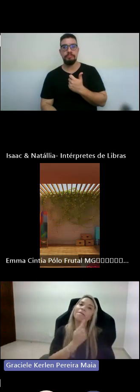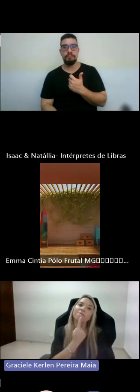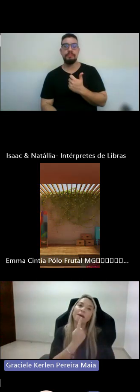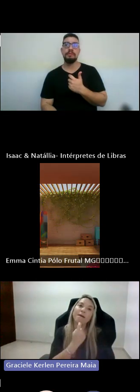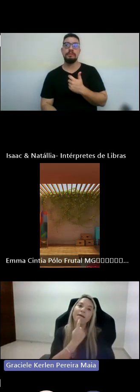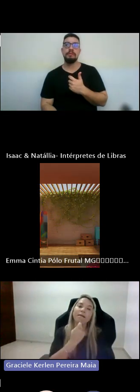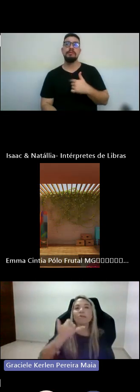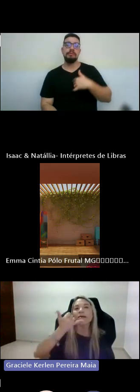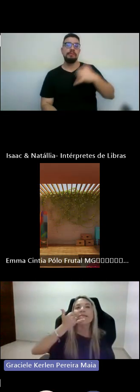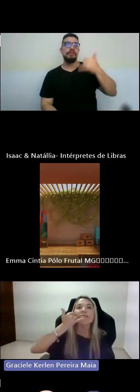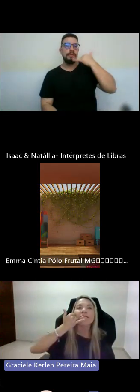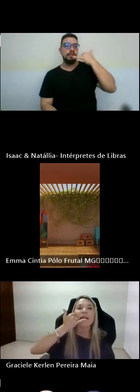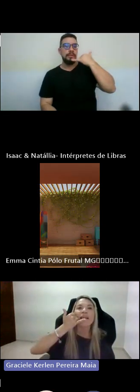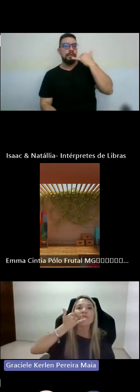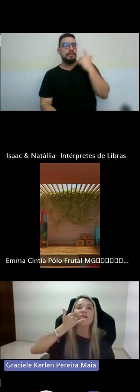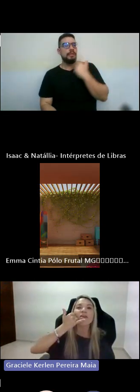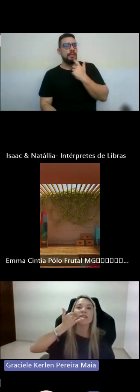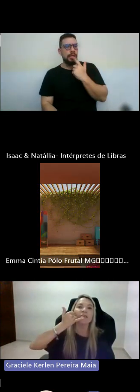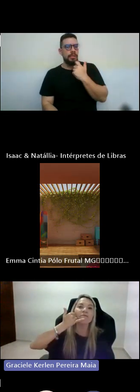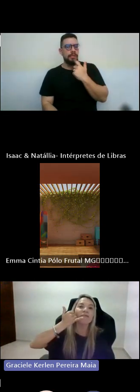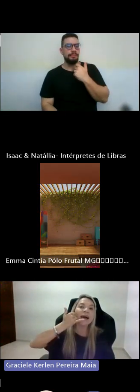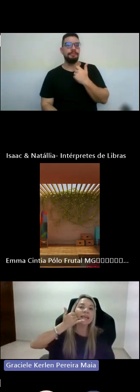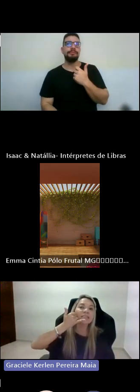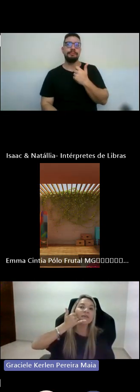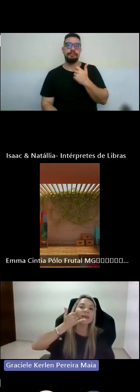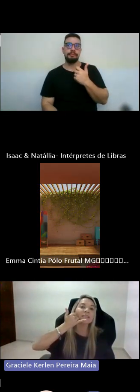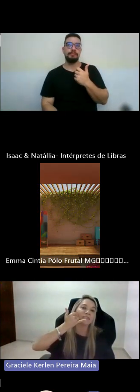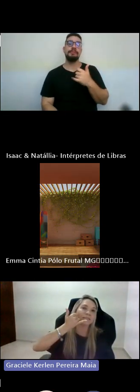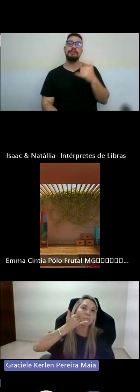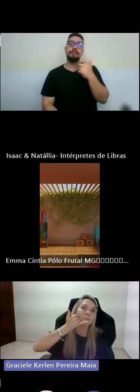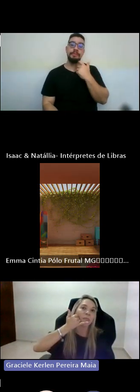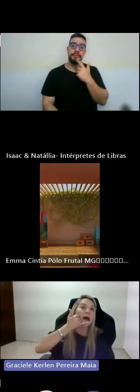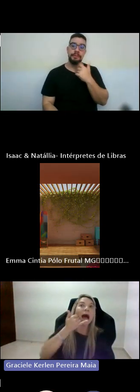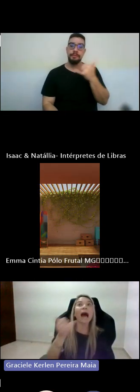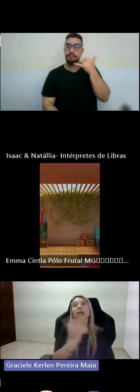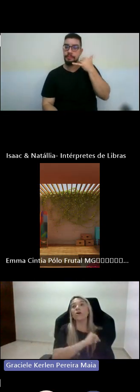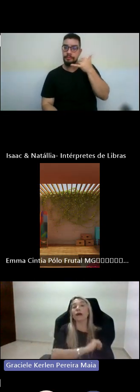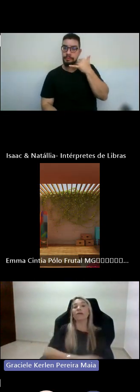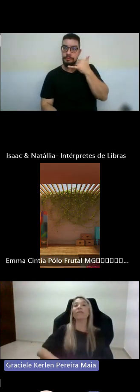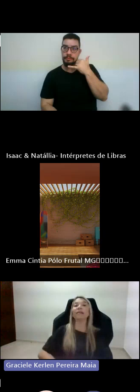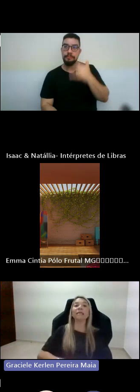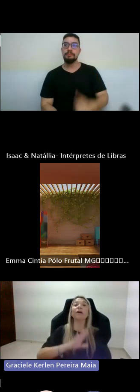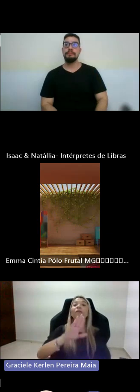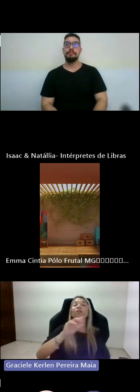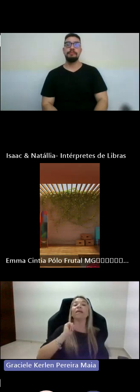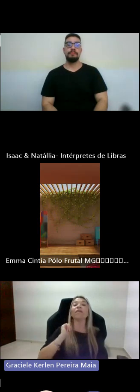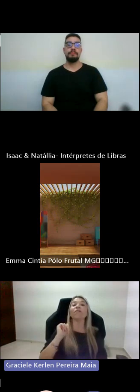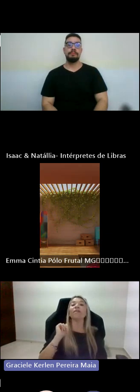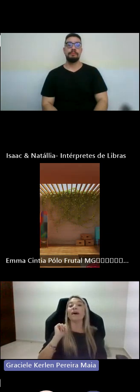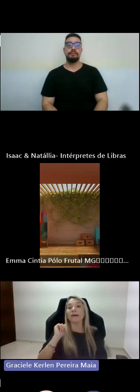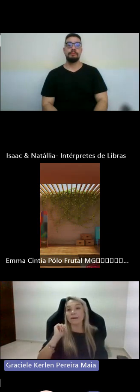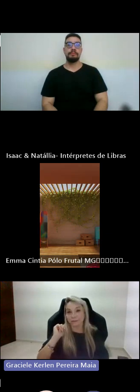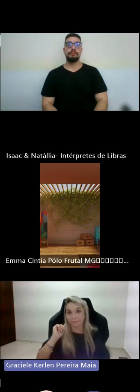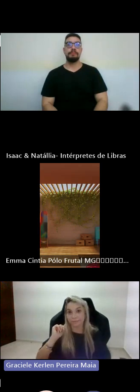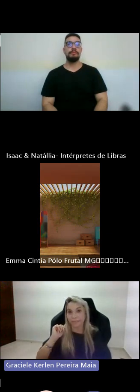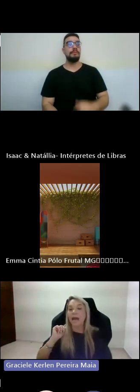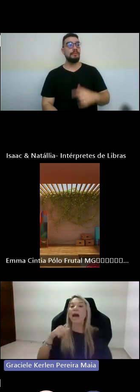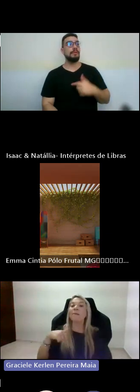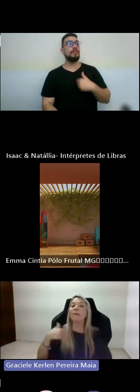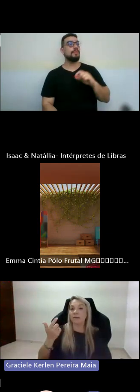Meu vermelho telefone. Várias vezes. Ah, não, eu quero que eu faça aqui, eu vou te